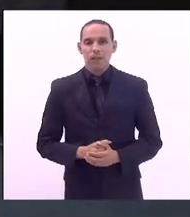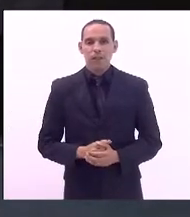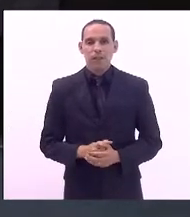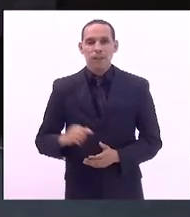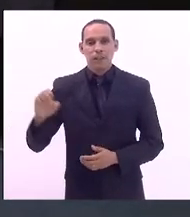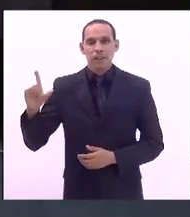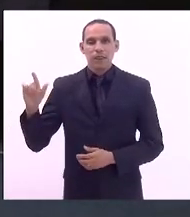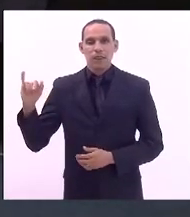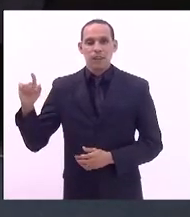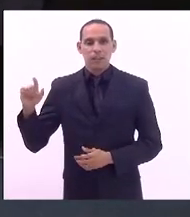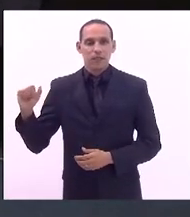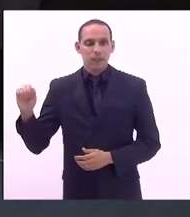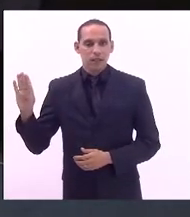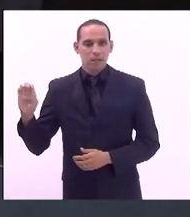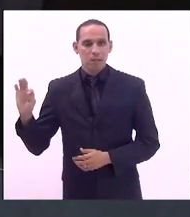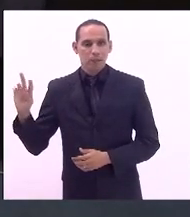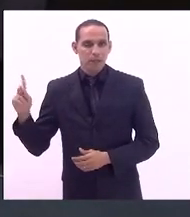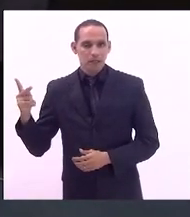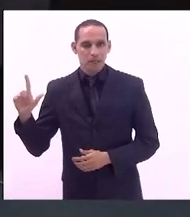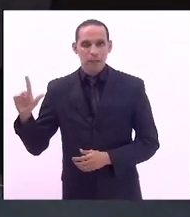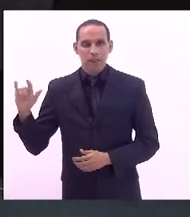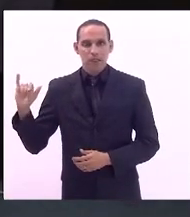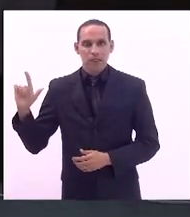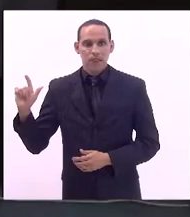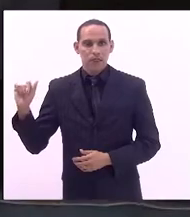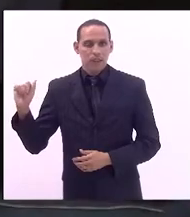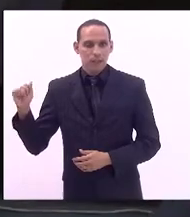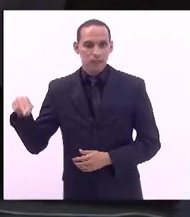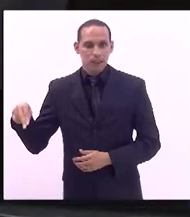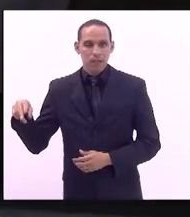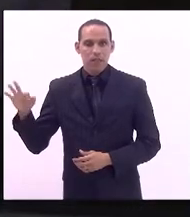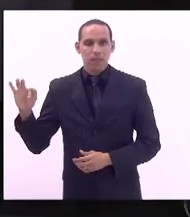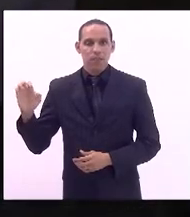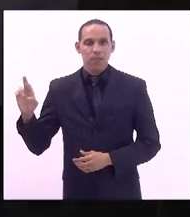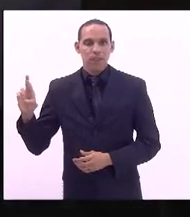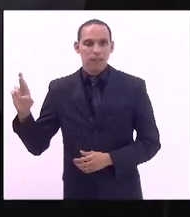Oi Elizabeth Lilian Ferraz Vitorino